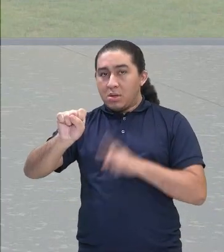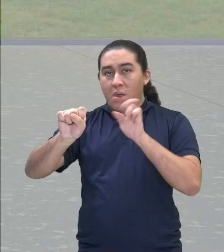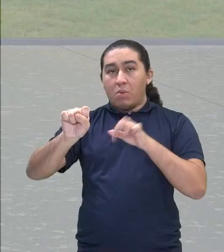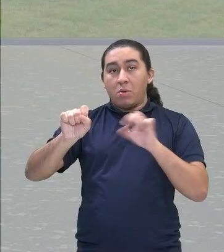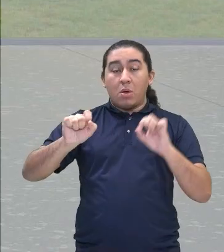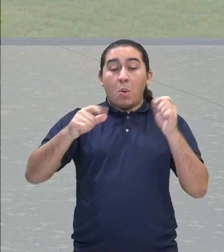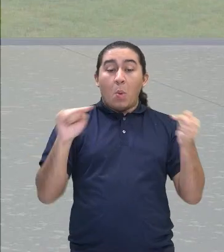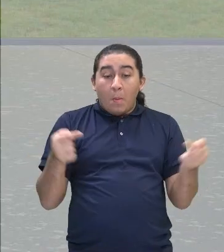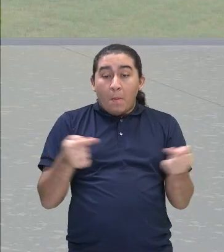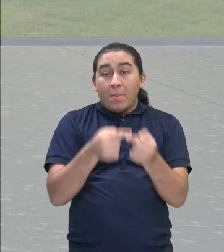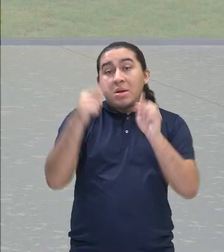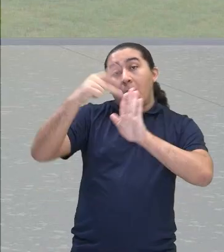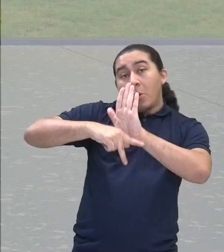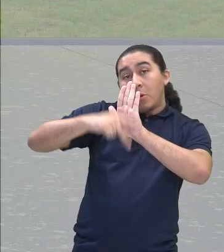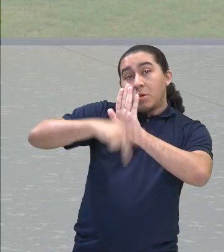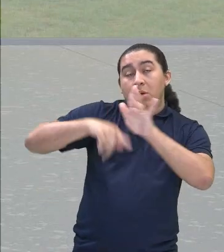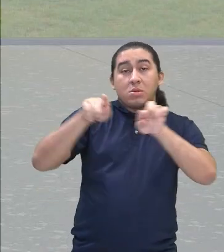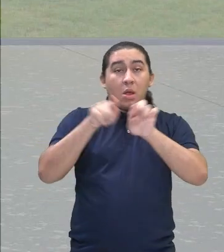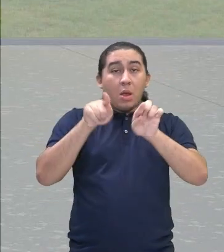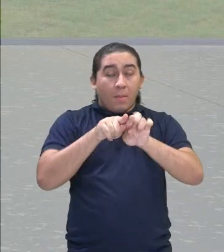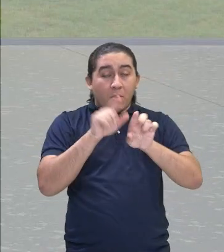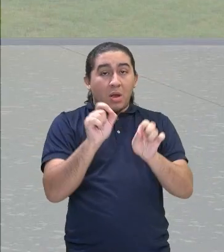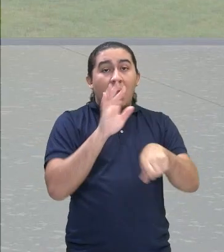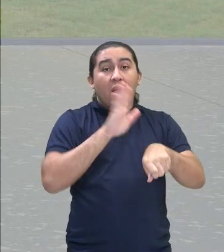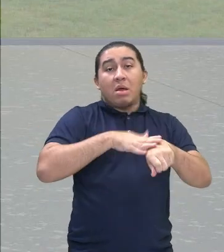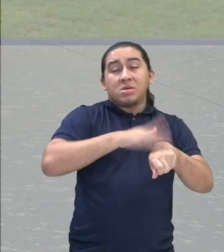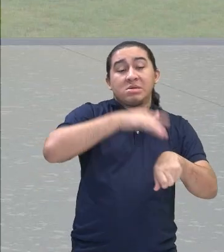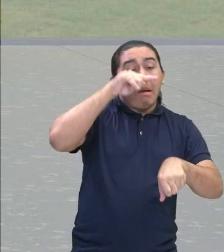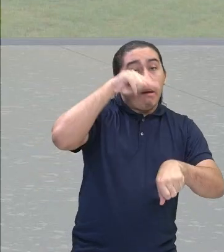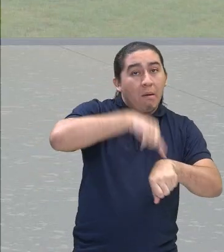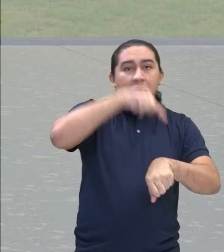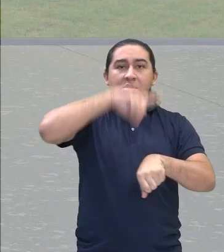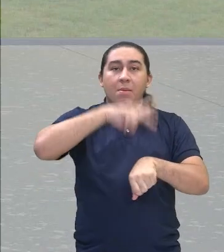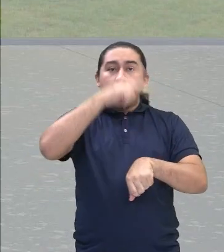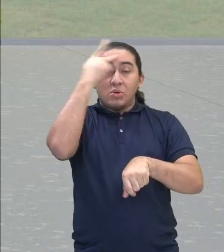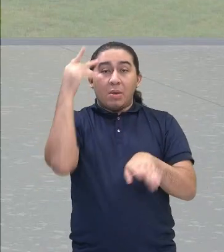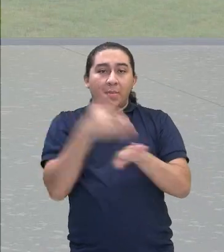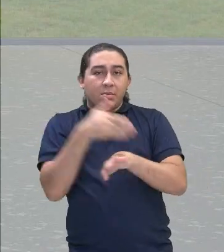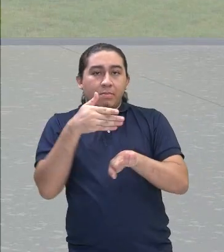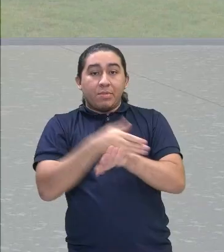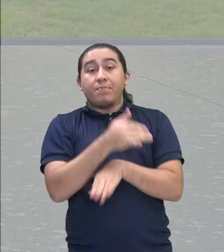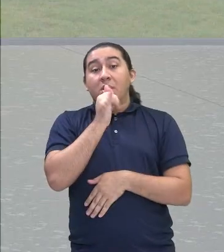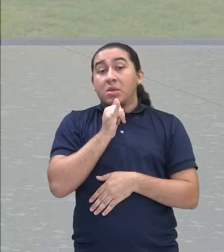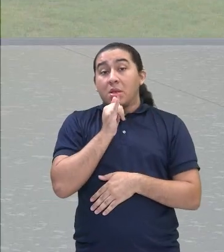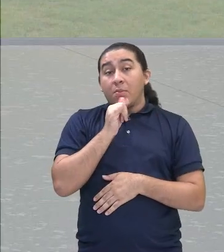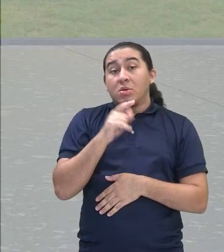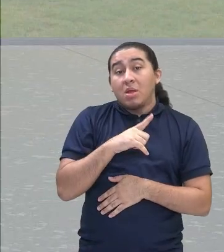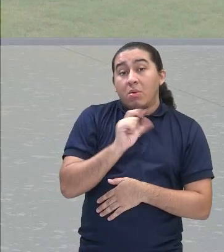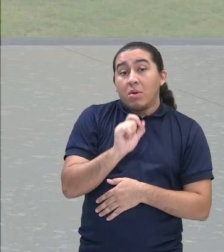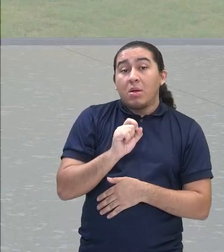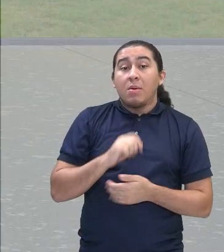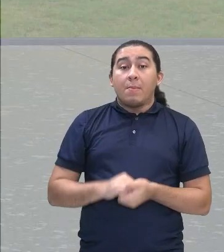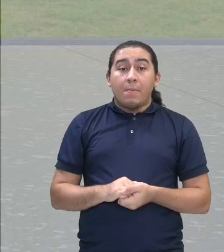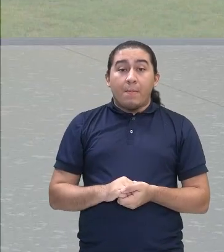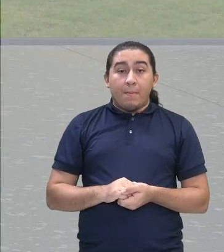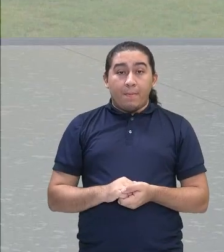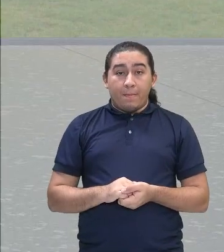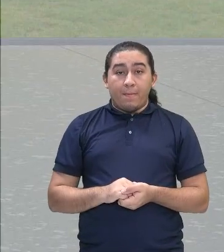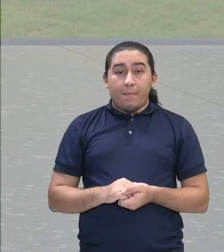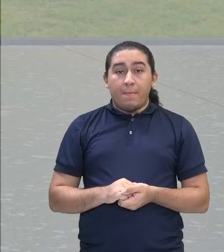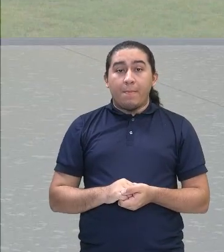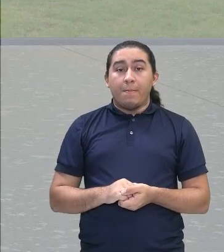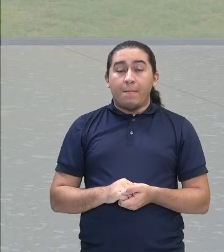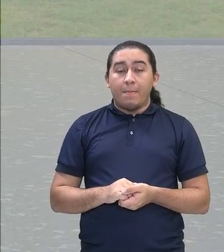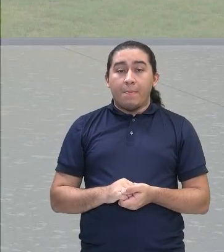com o improviso, que envolve a participação do espectador. Por exemplo, existe muito, por exemplo, em